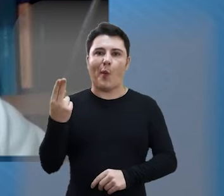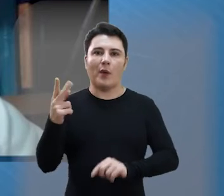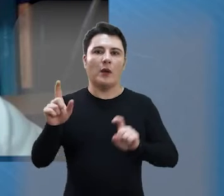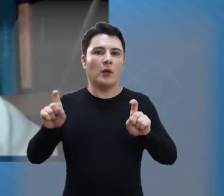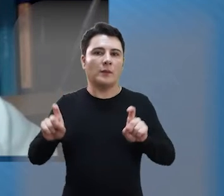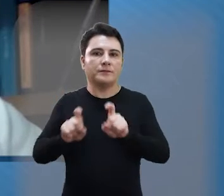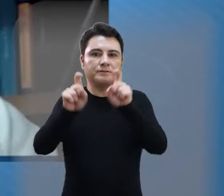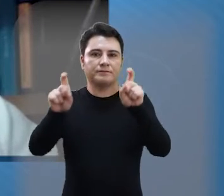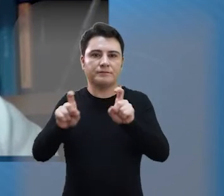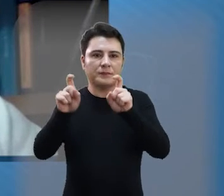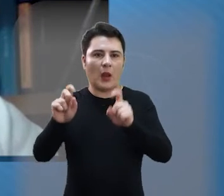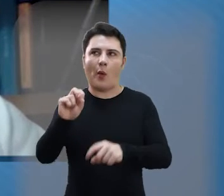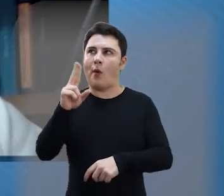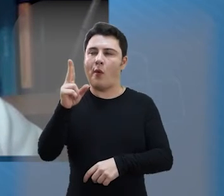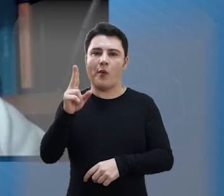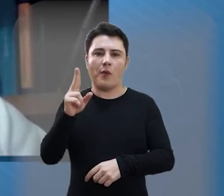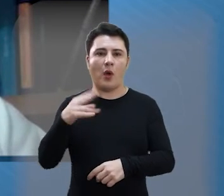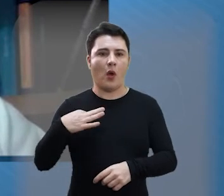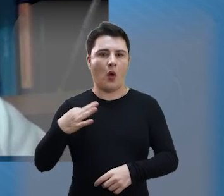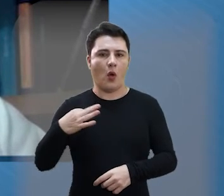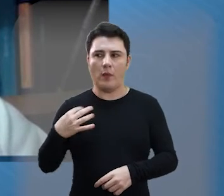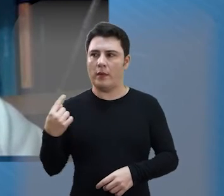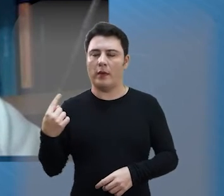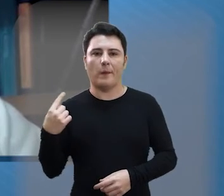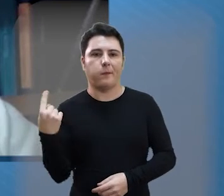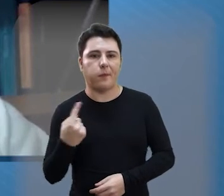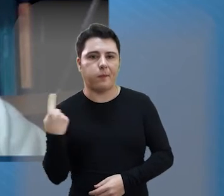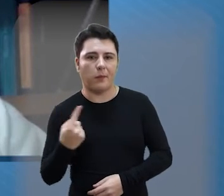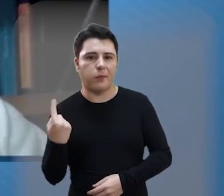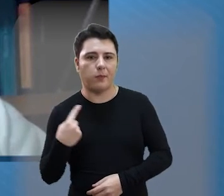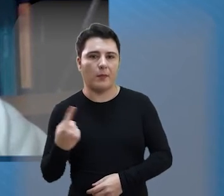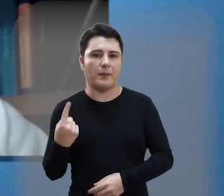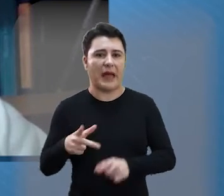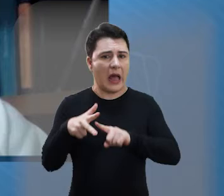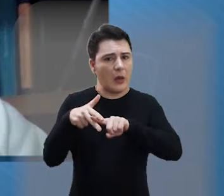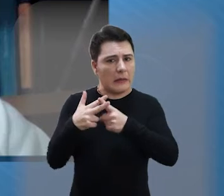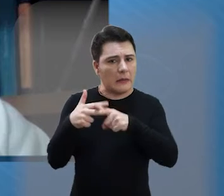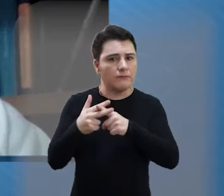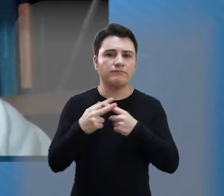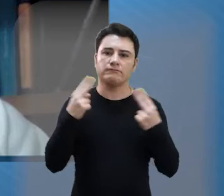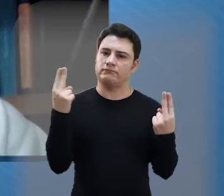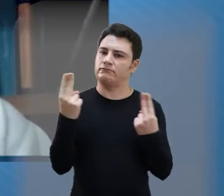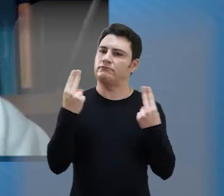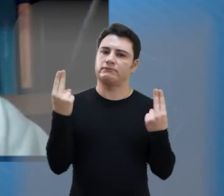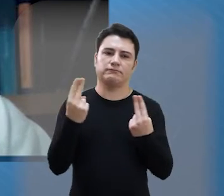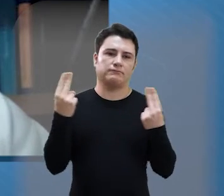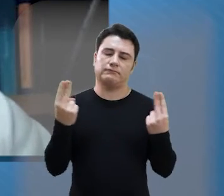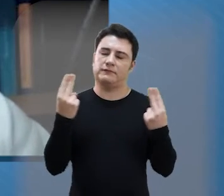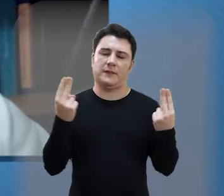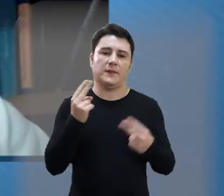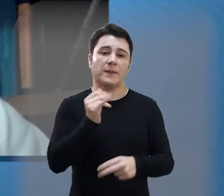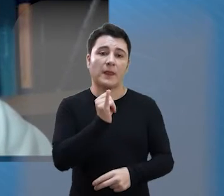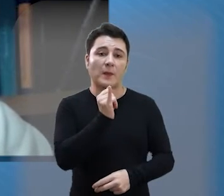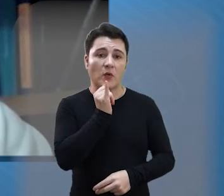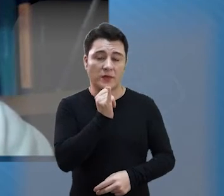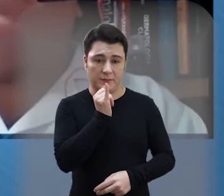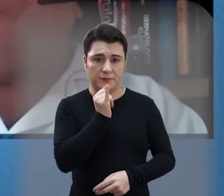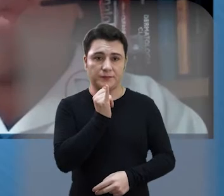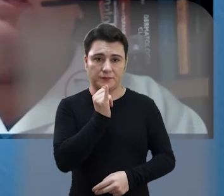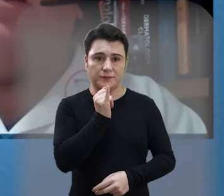conseguir consertar o seu computador, a sua televisão, a sua máquina de lavar roupa, você não